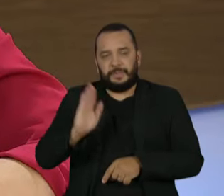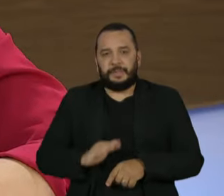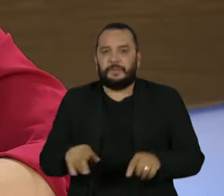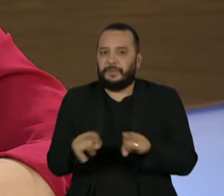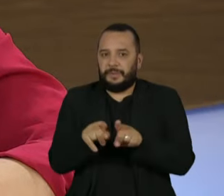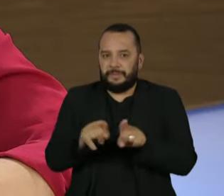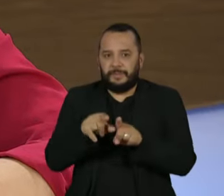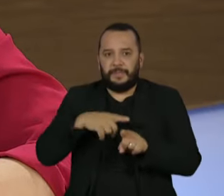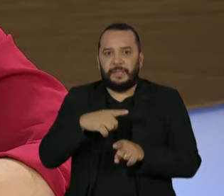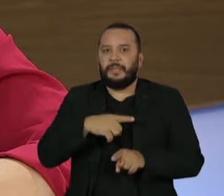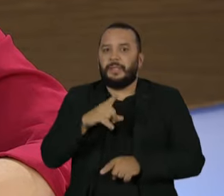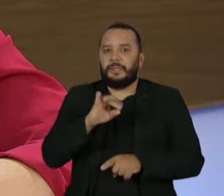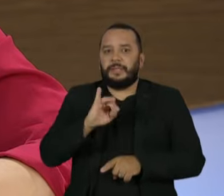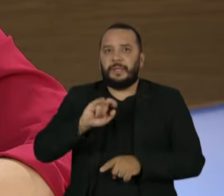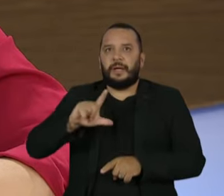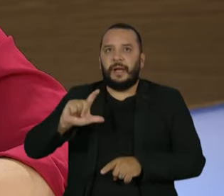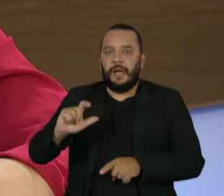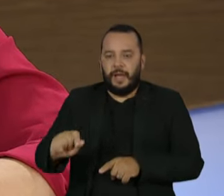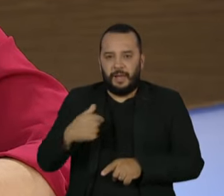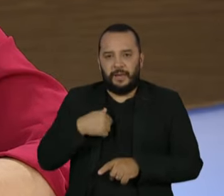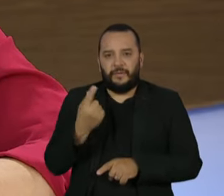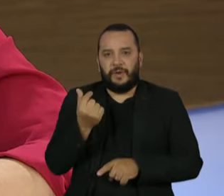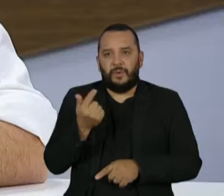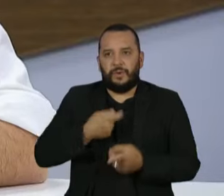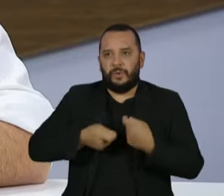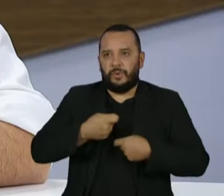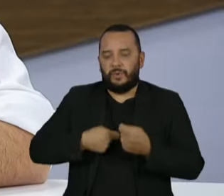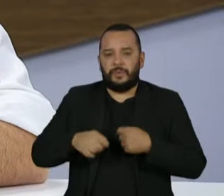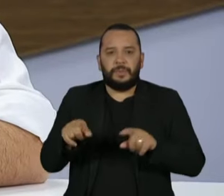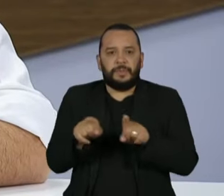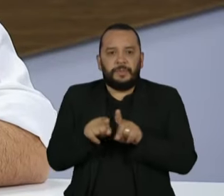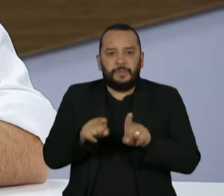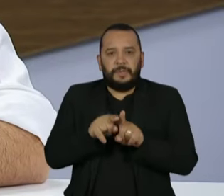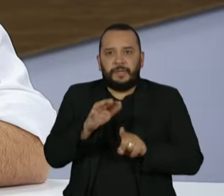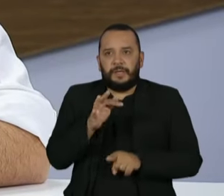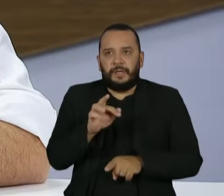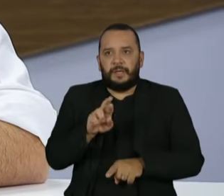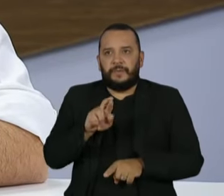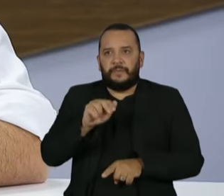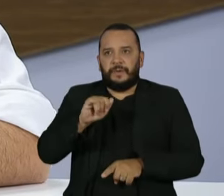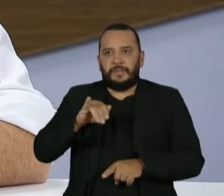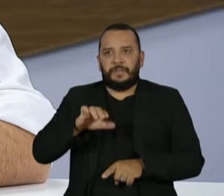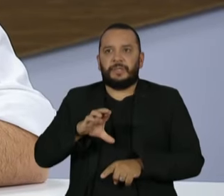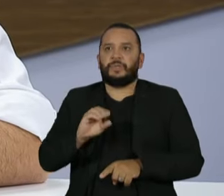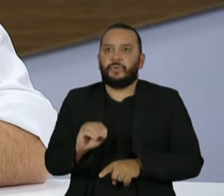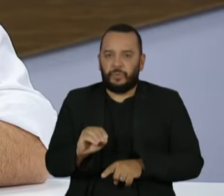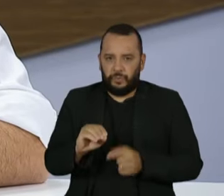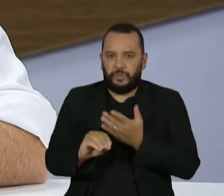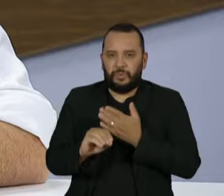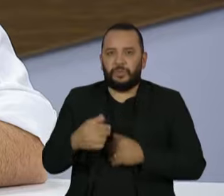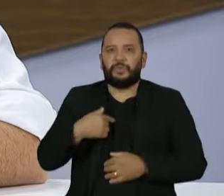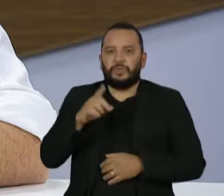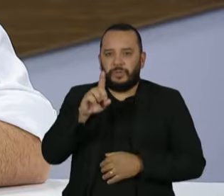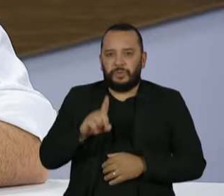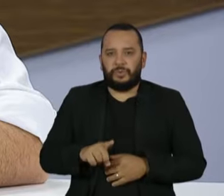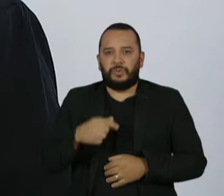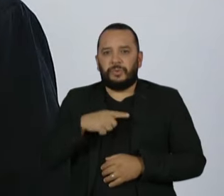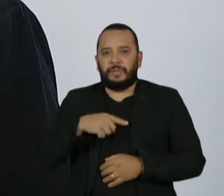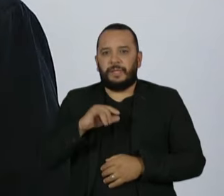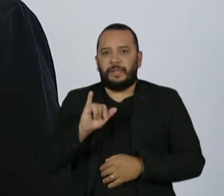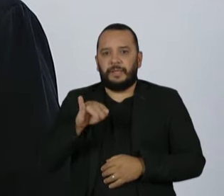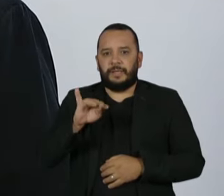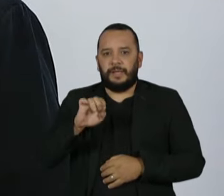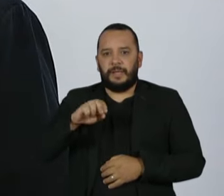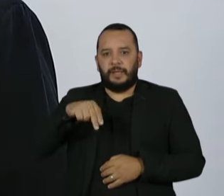Daniela Brown repórter do valor econômico Francisco Brito Cruz diretor executivo do interlab